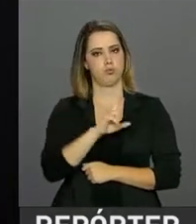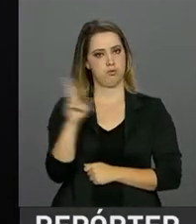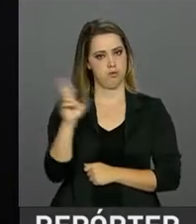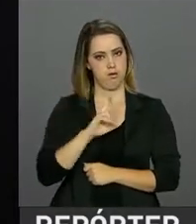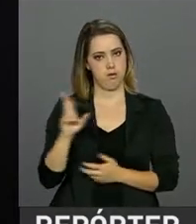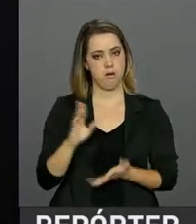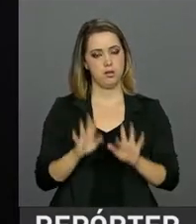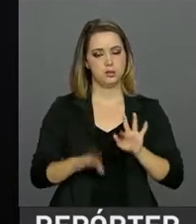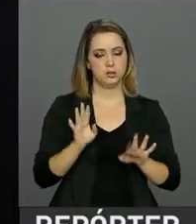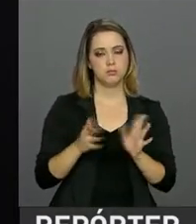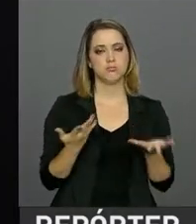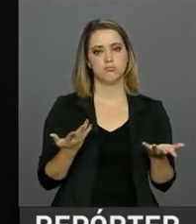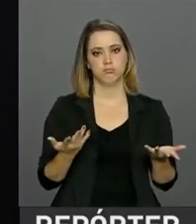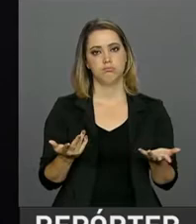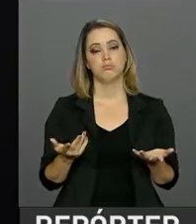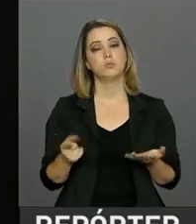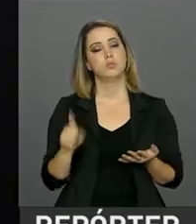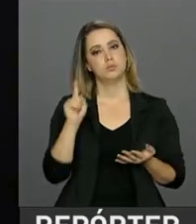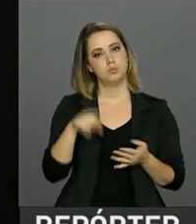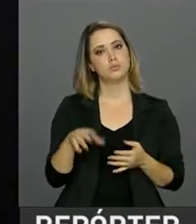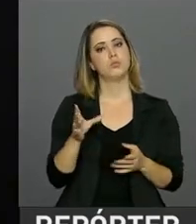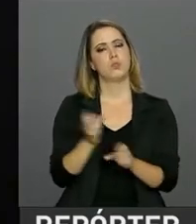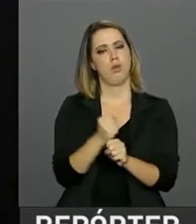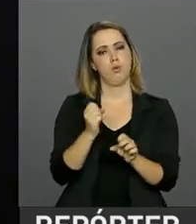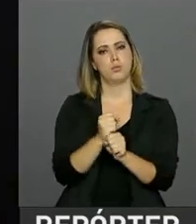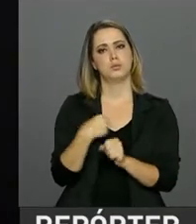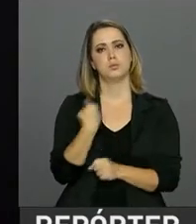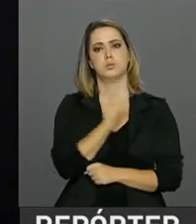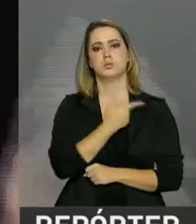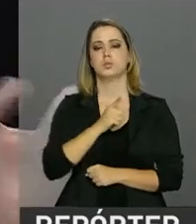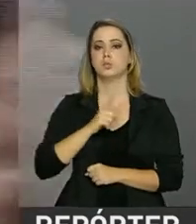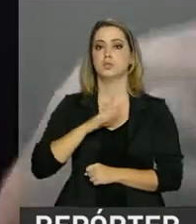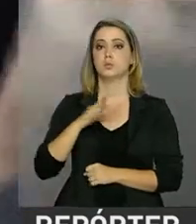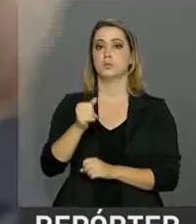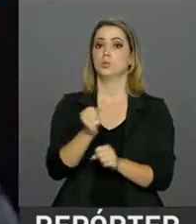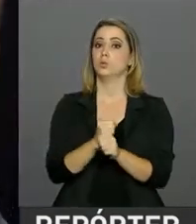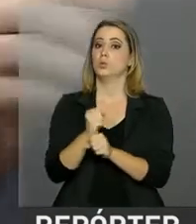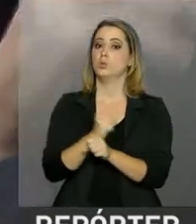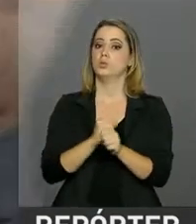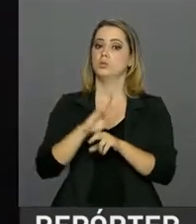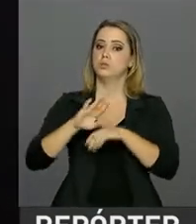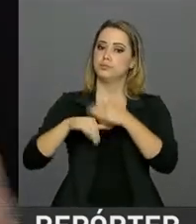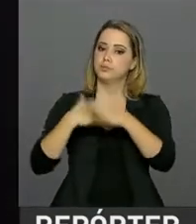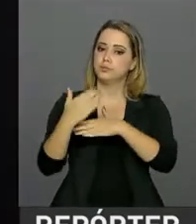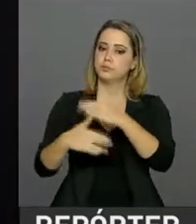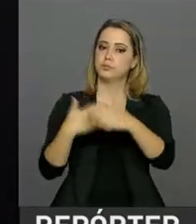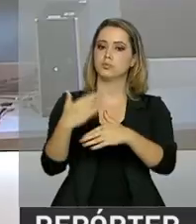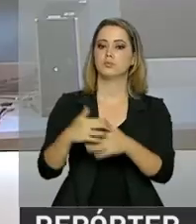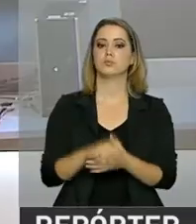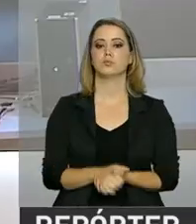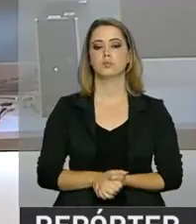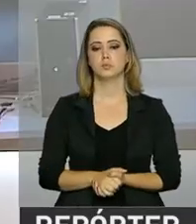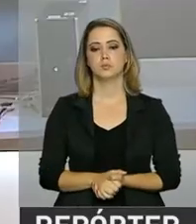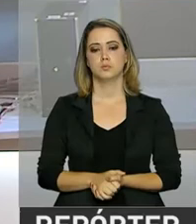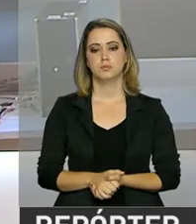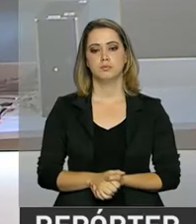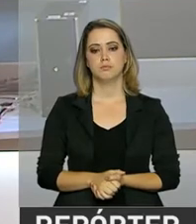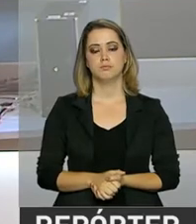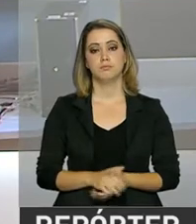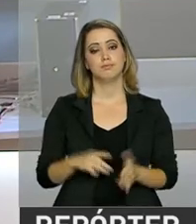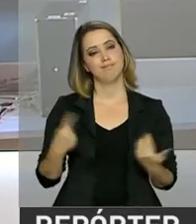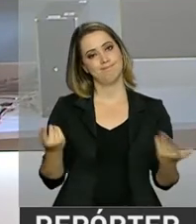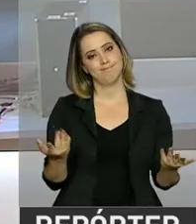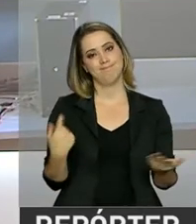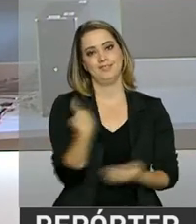600, né? Vai ser o orçamento que nós vamos ter anual, depois para manter o programa, para andar. É isso,